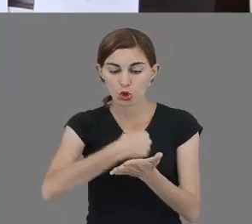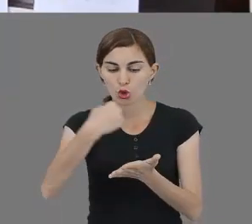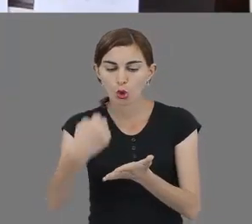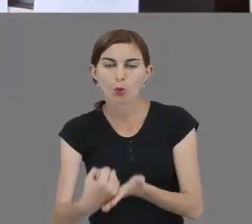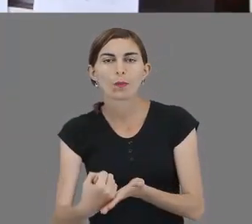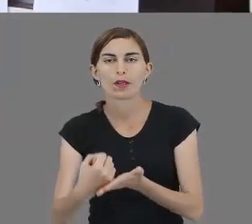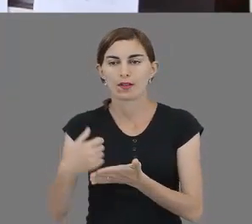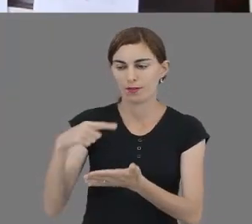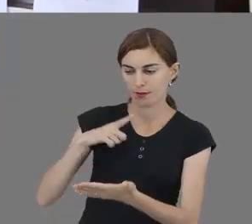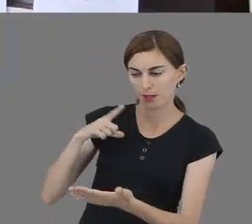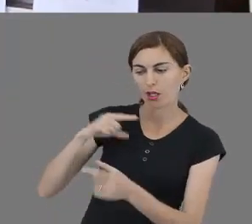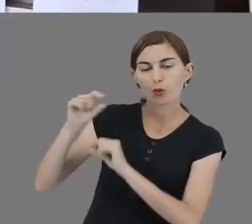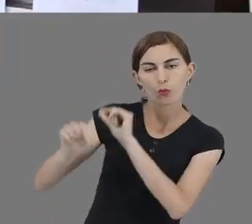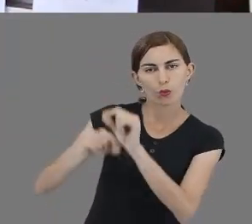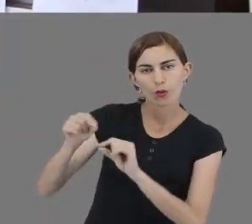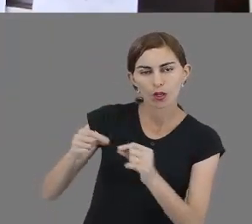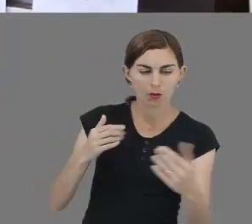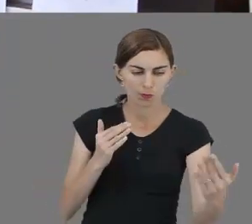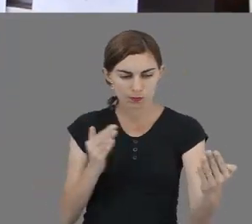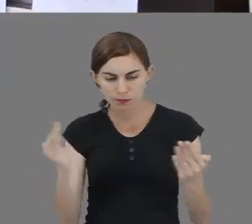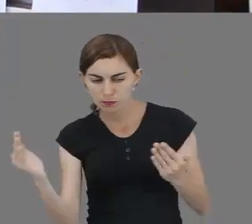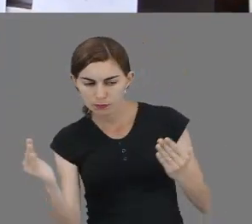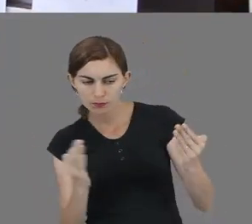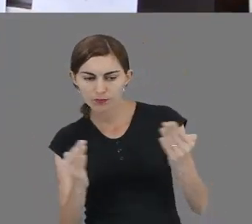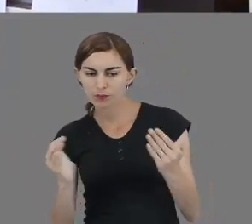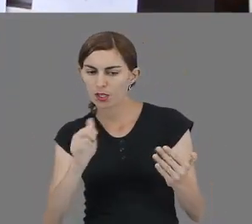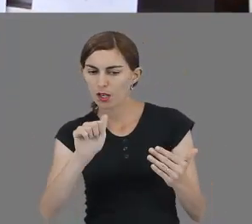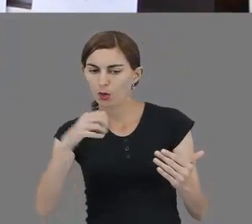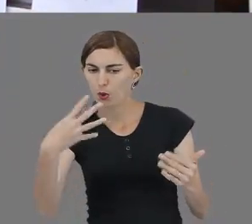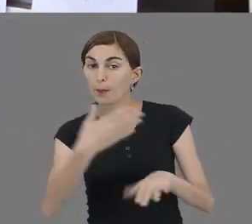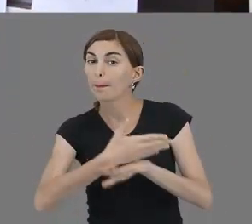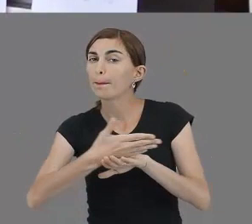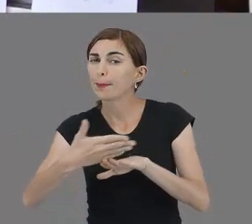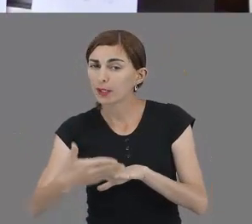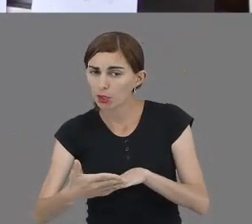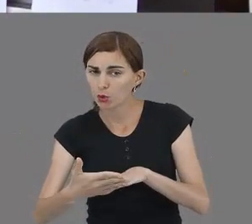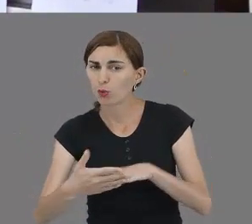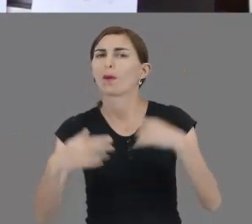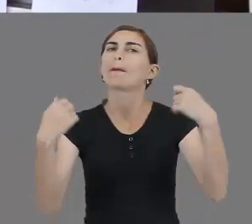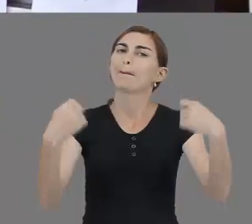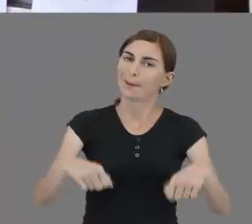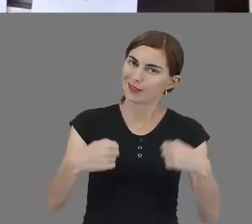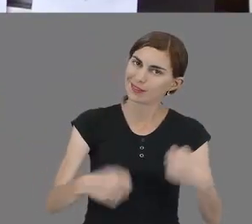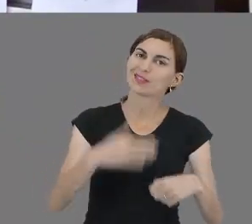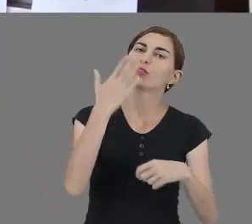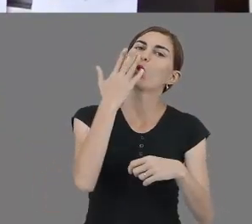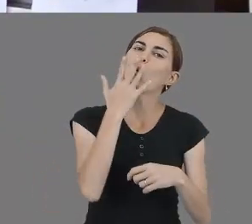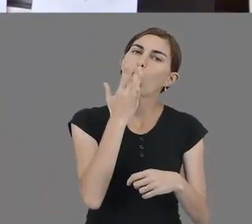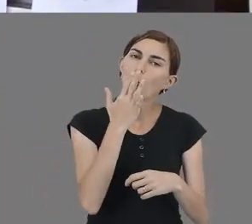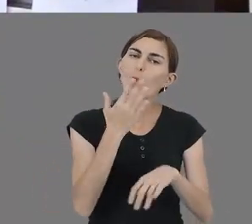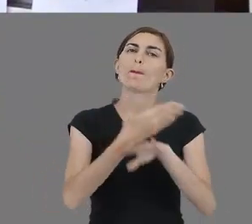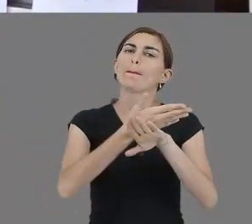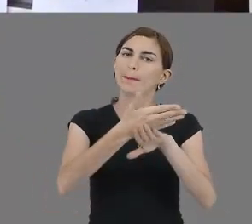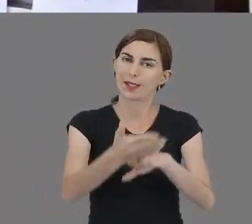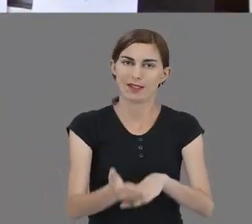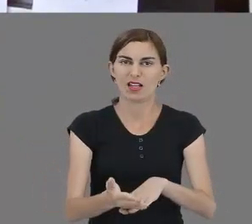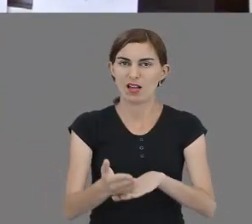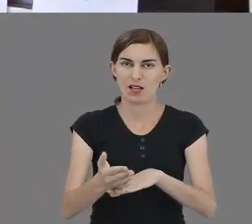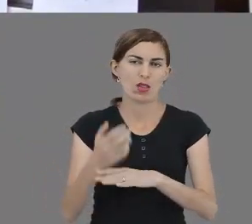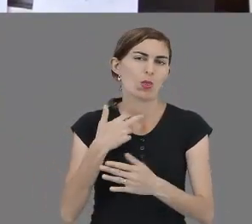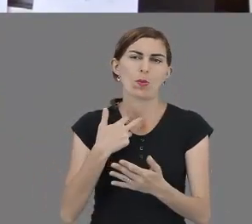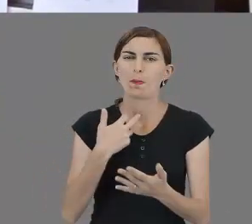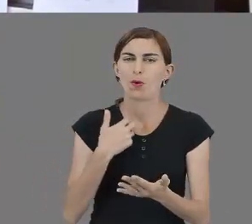meu documento hábil. Se eu adquirir papel A4 branco, eu preciso receber papel A4 branco. Eu preciso